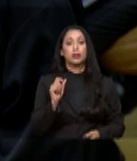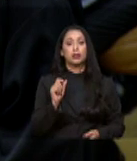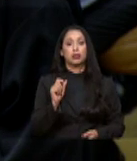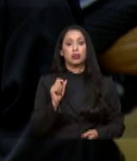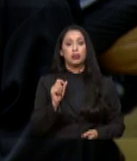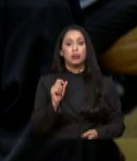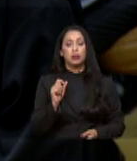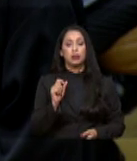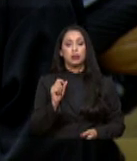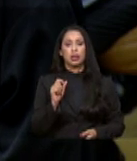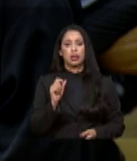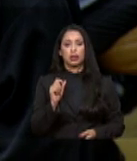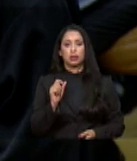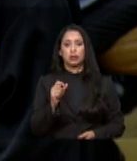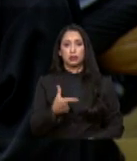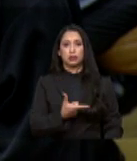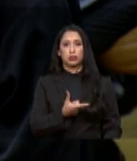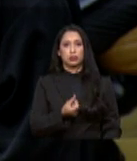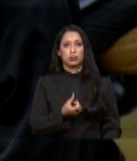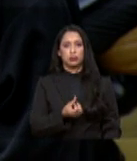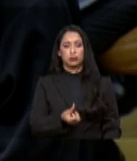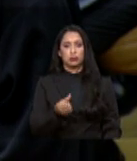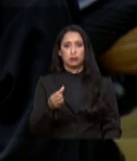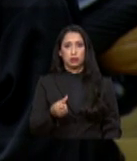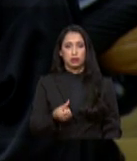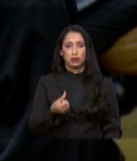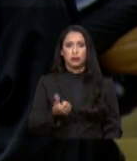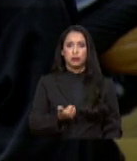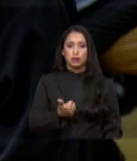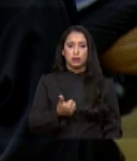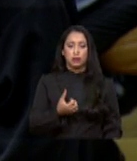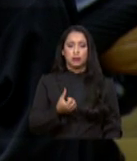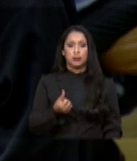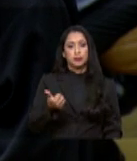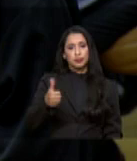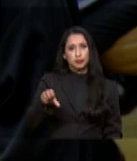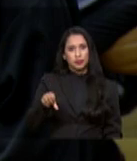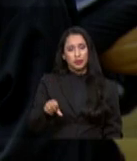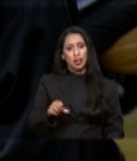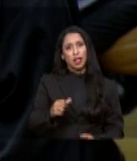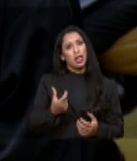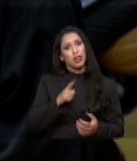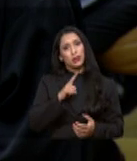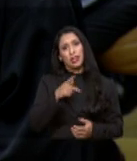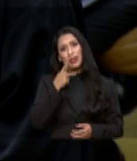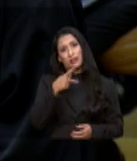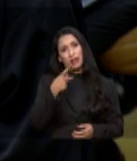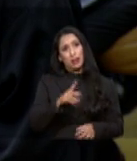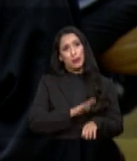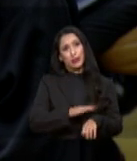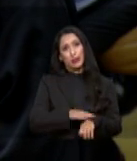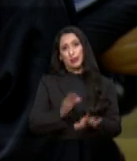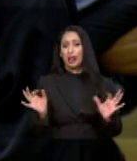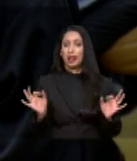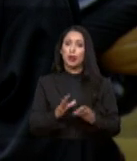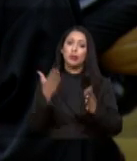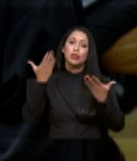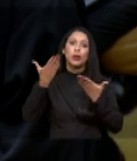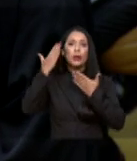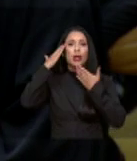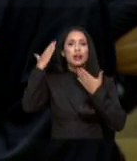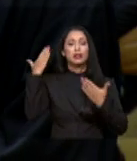entre 16% e 19%. Eu teria outras coisas a dizer, mas meu tempo acabou. Então,